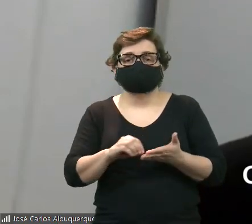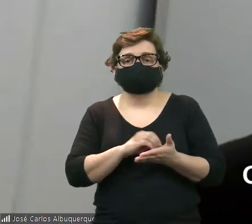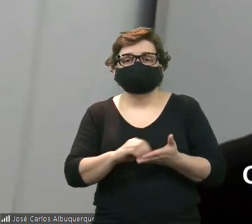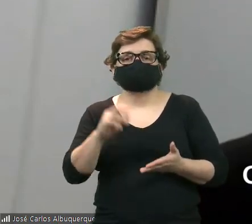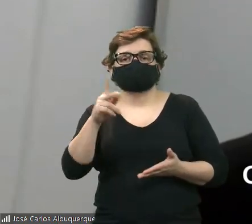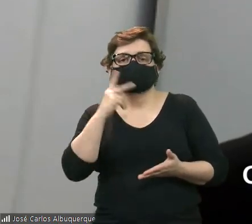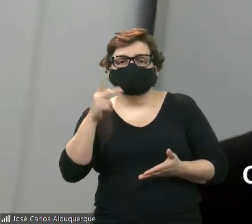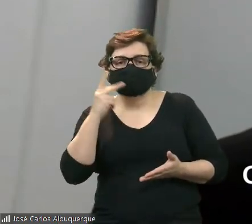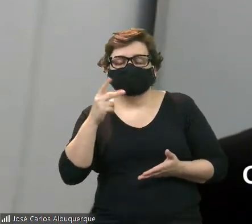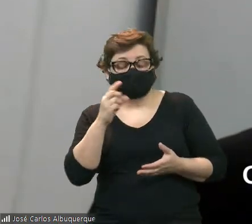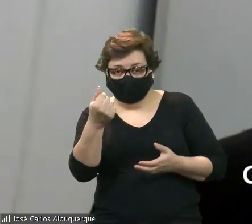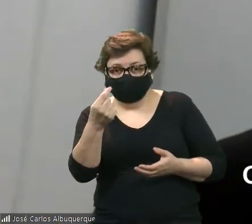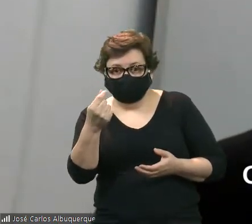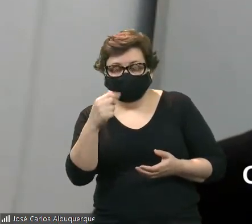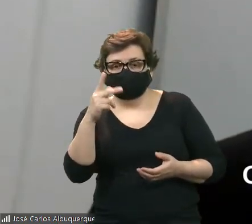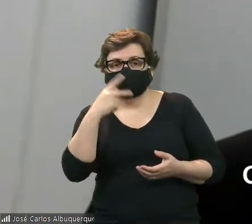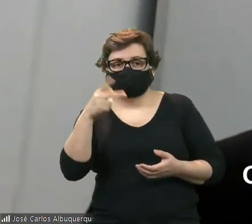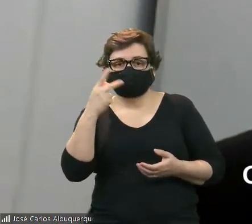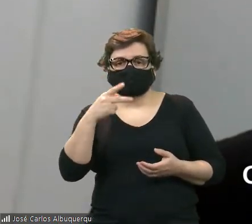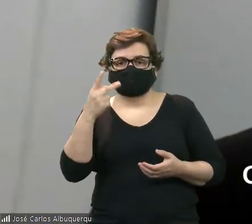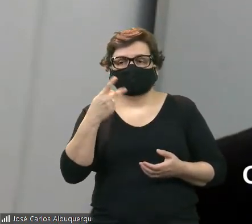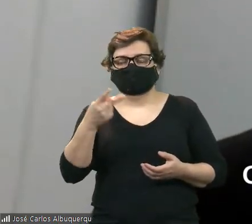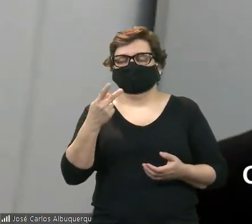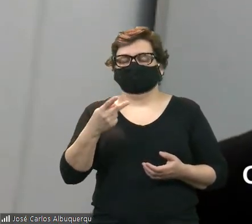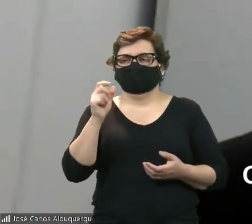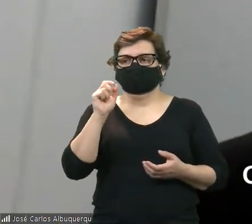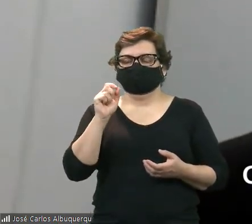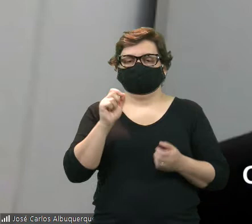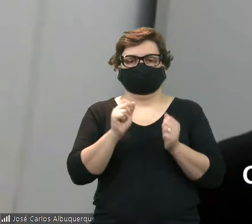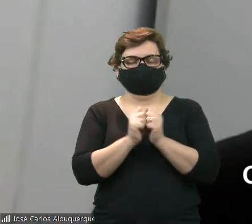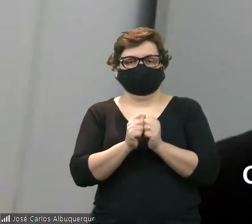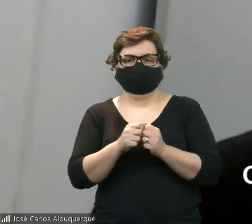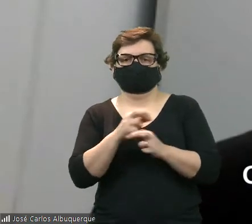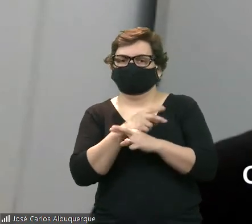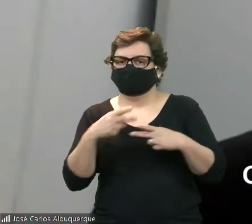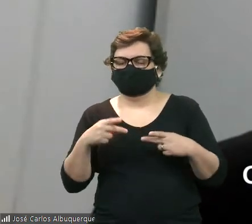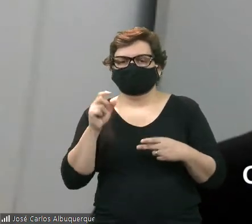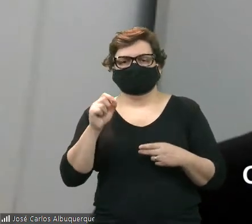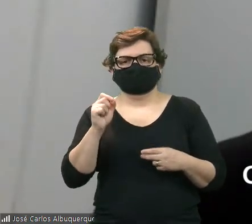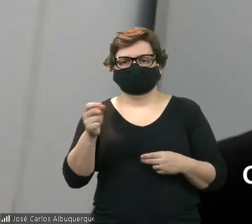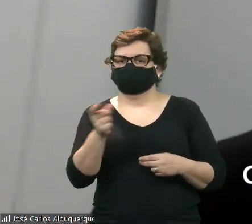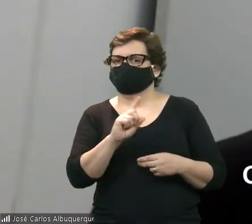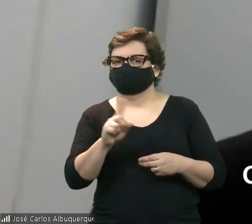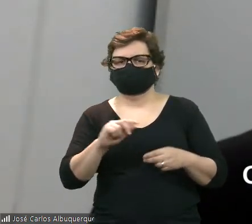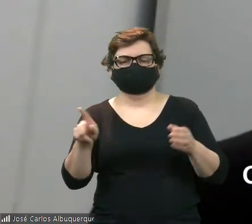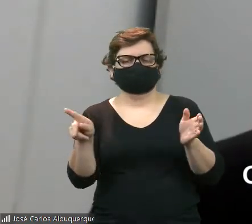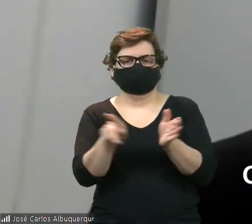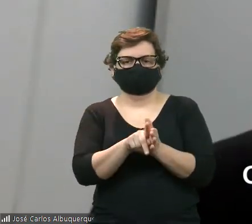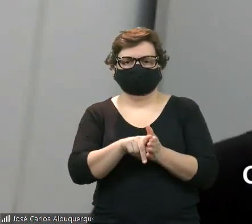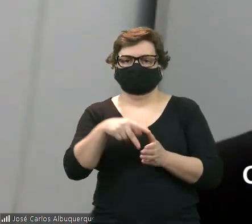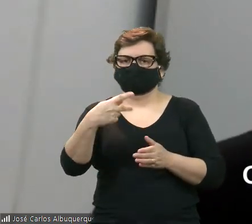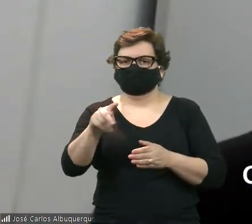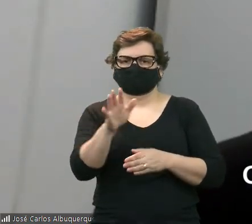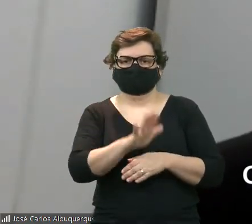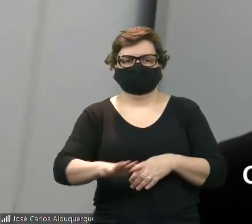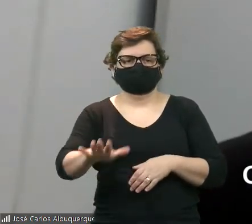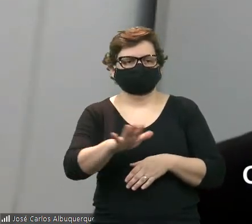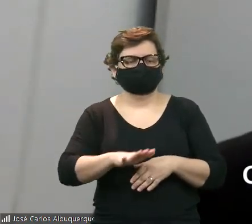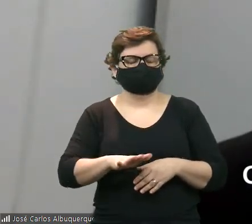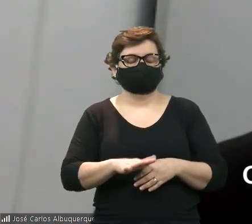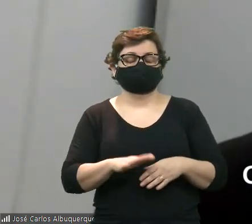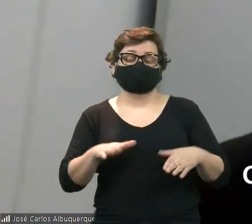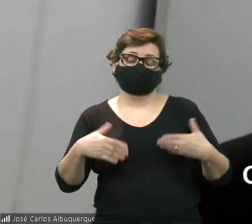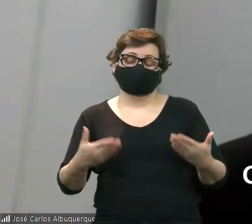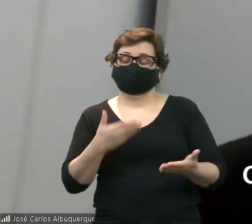algo que não é de sua seara arrecadatória? Isso geraria uma perca de tempo e prejuízo ao